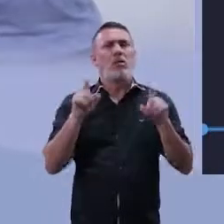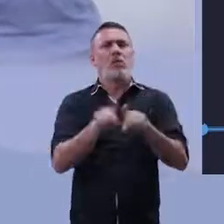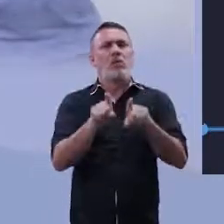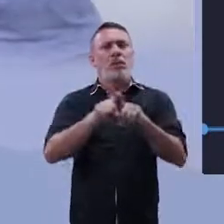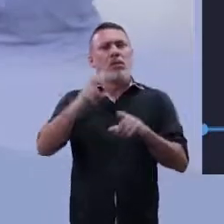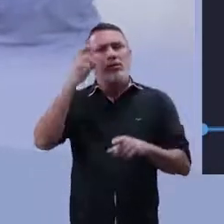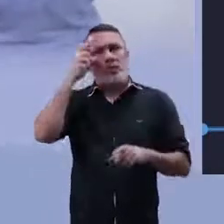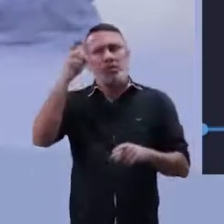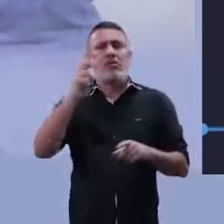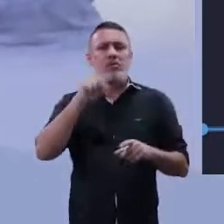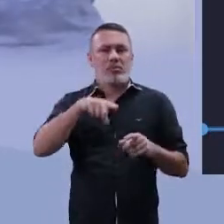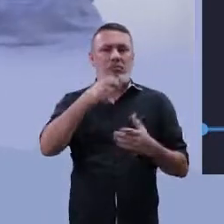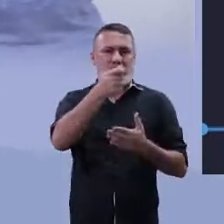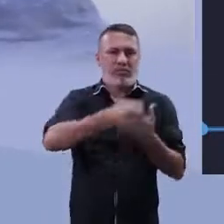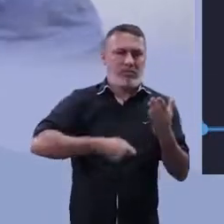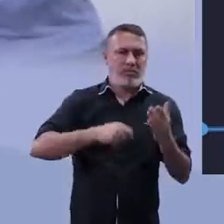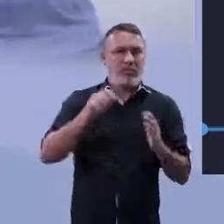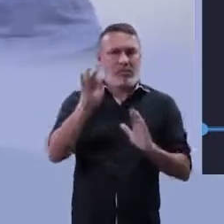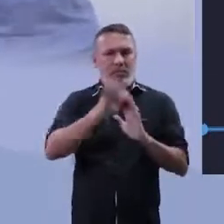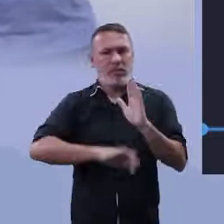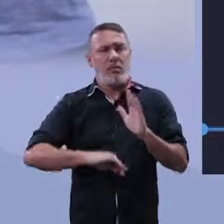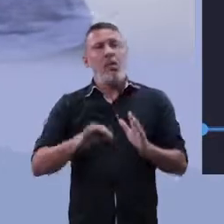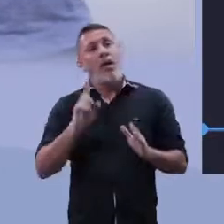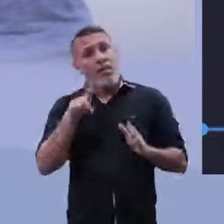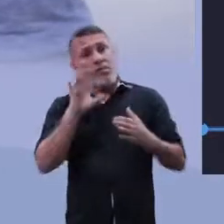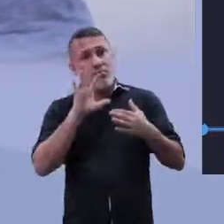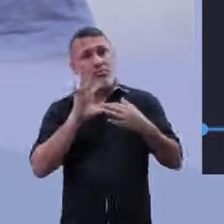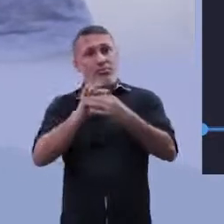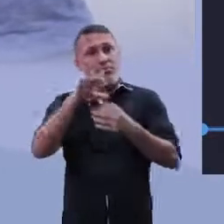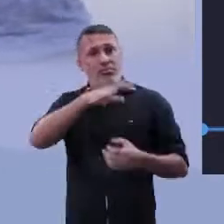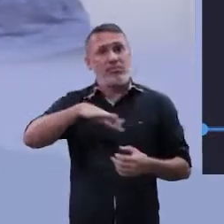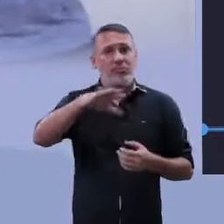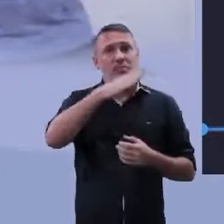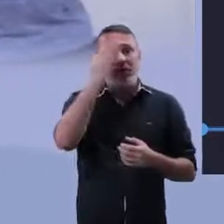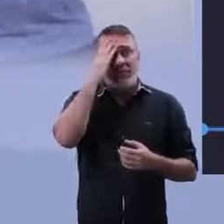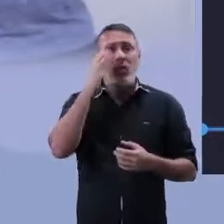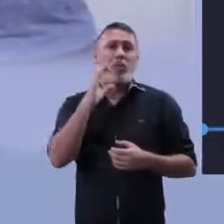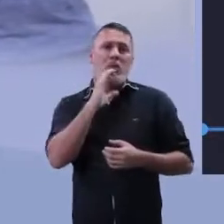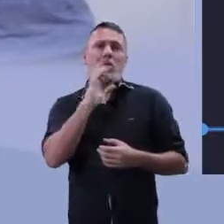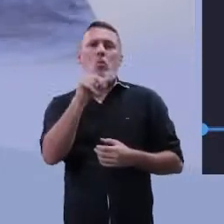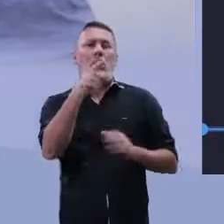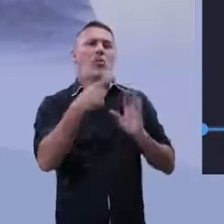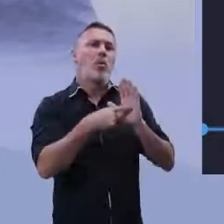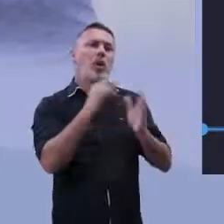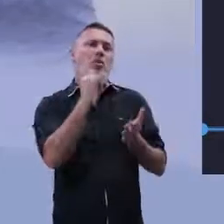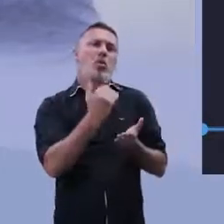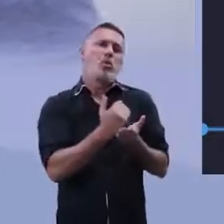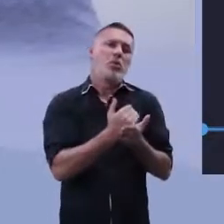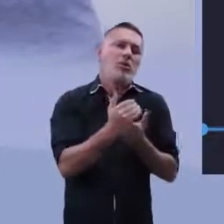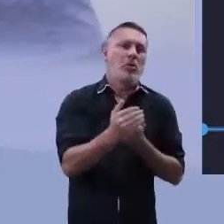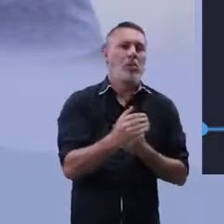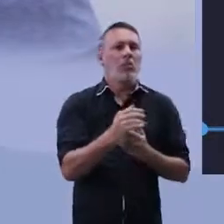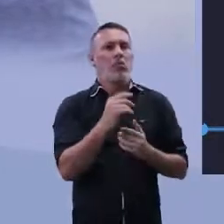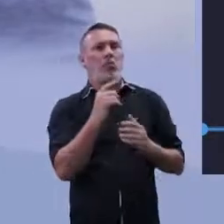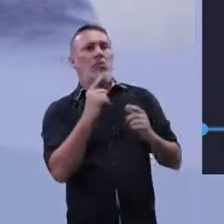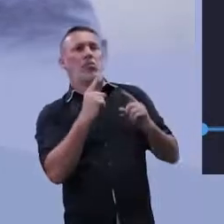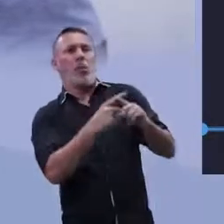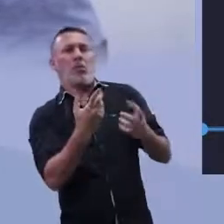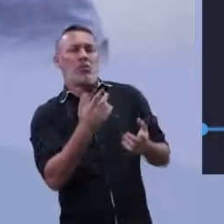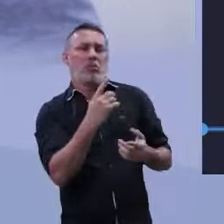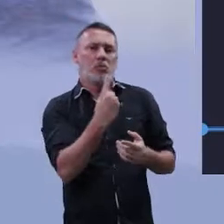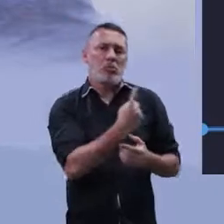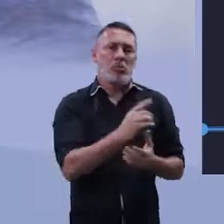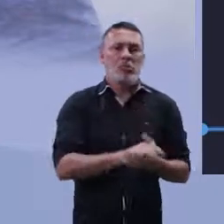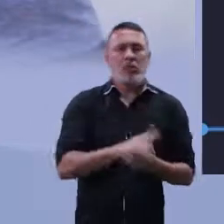e inteligente na redação. Então, é mais ou menos isso que eu quero conversar com vocês. Não é você apresentar a introdução X,